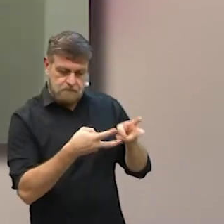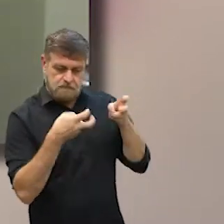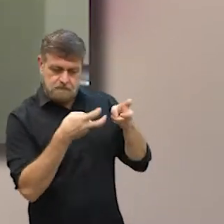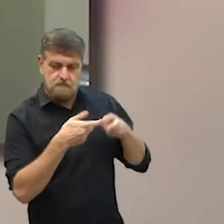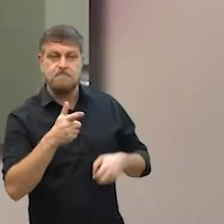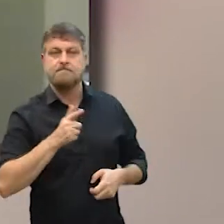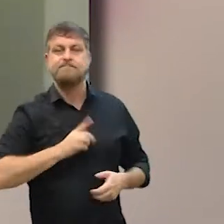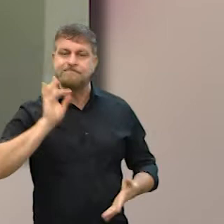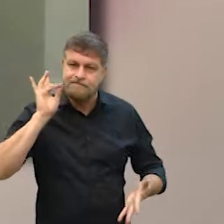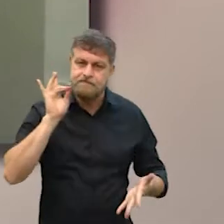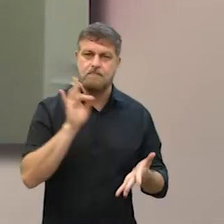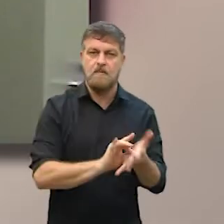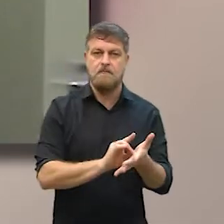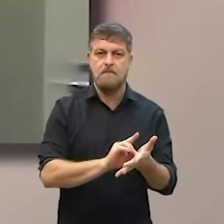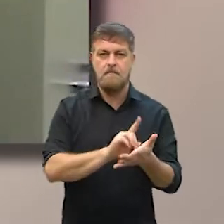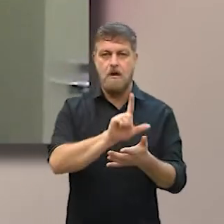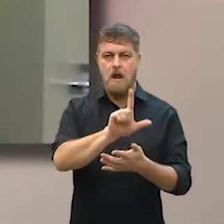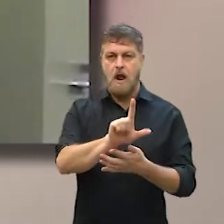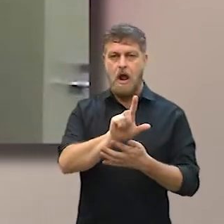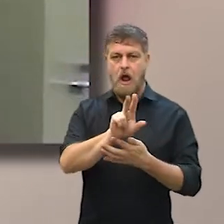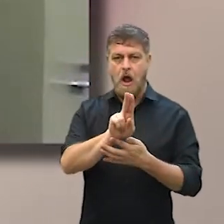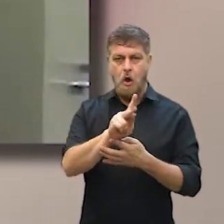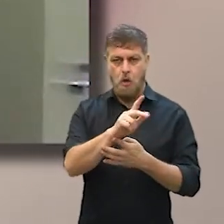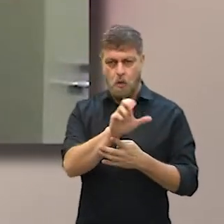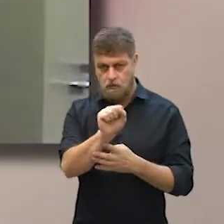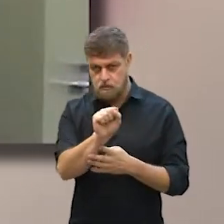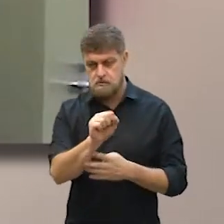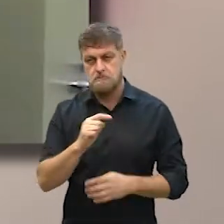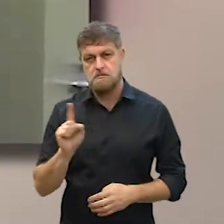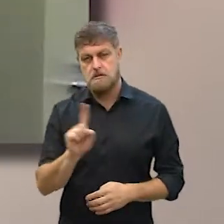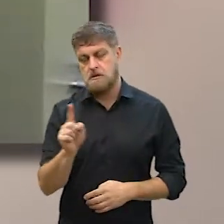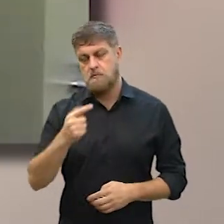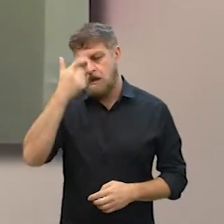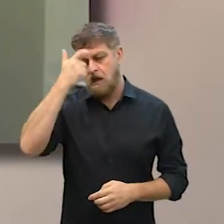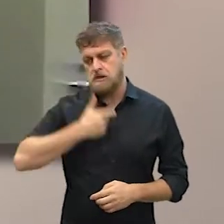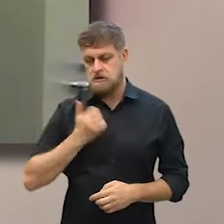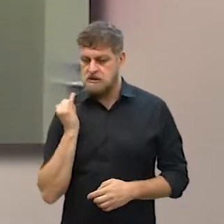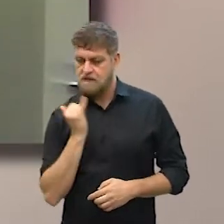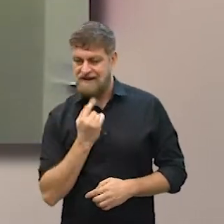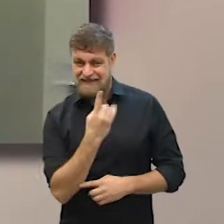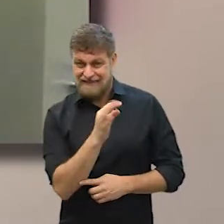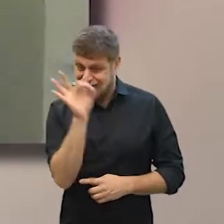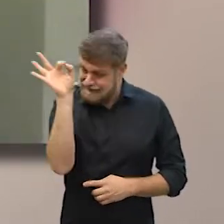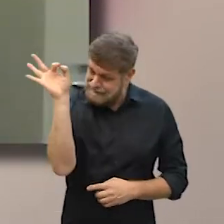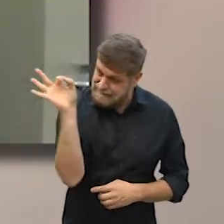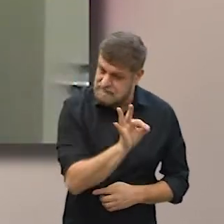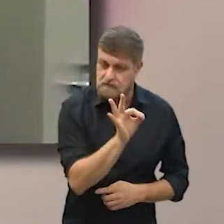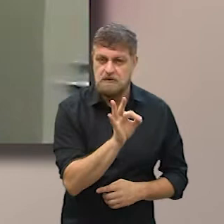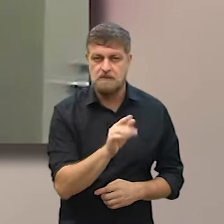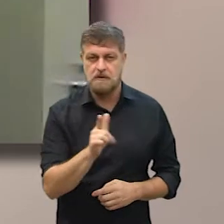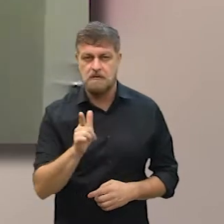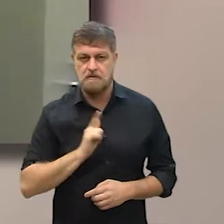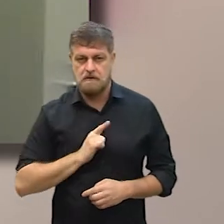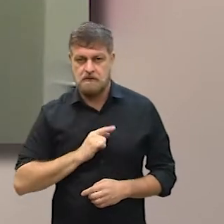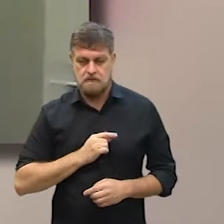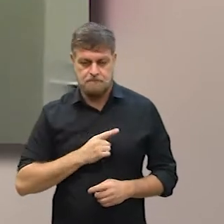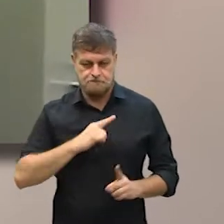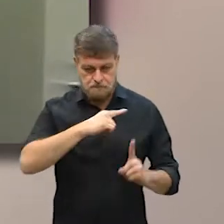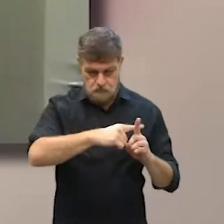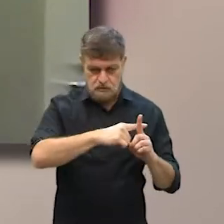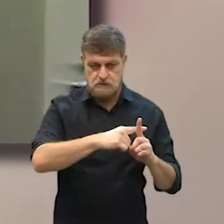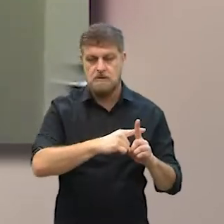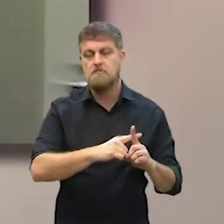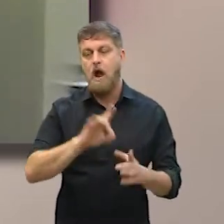principais assim por lúpus eritematoso sistêmico é claro que não não é que a gente chama não é 100 porcento específico